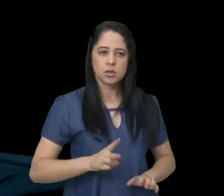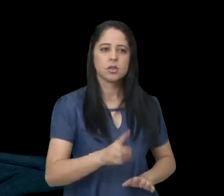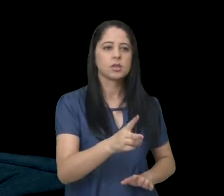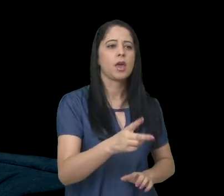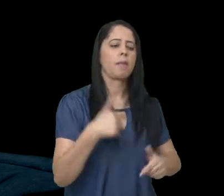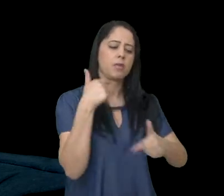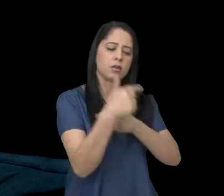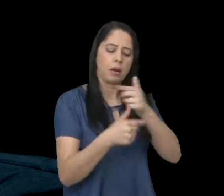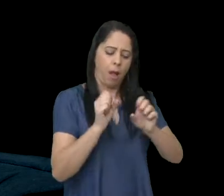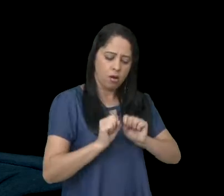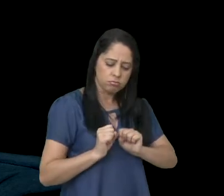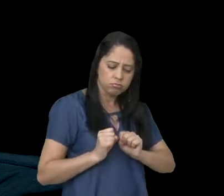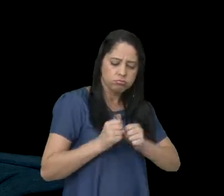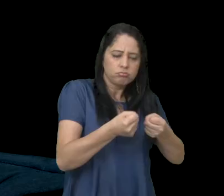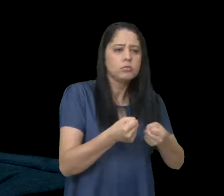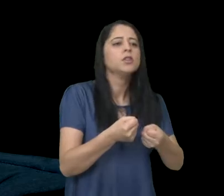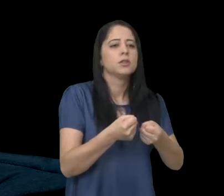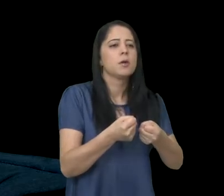tenho trabalhado